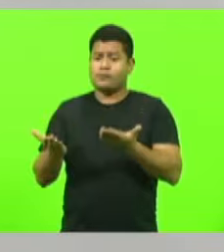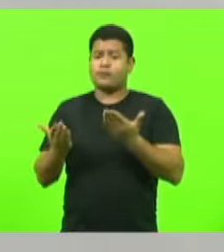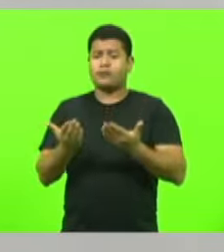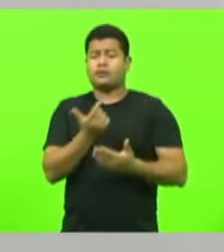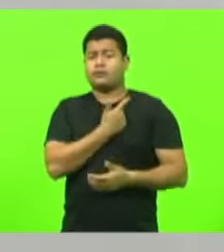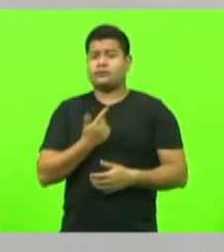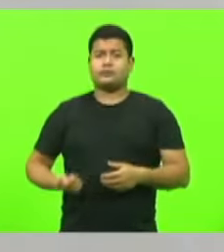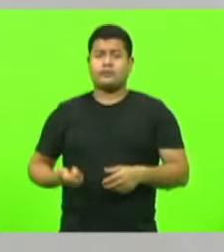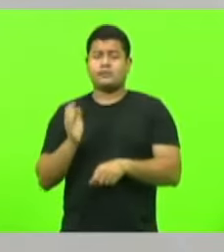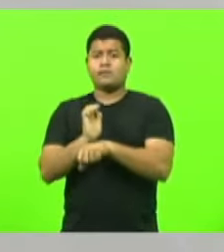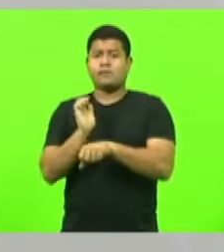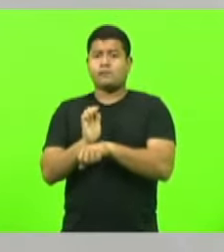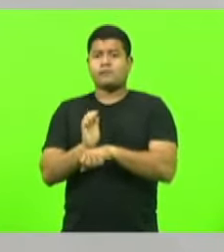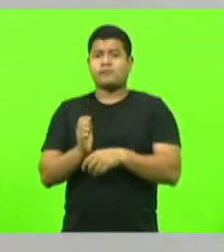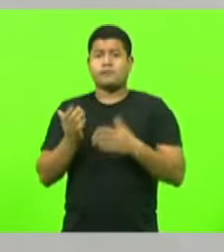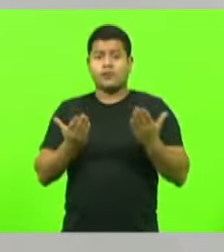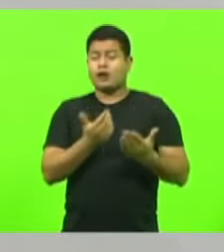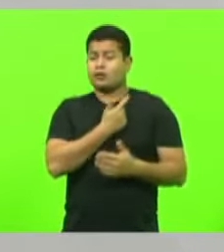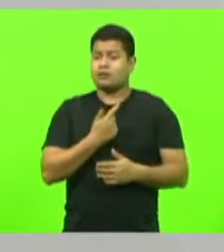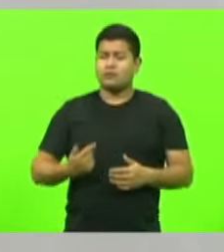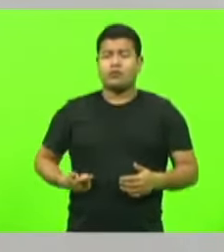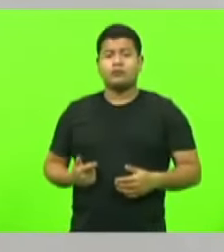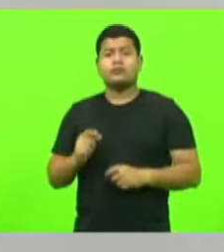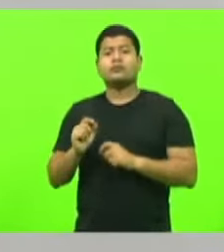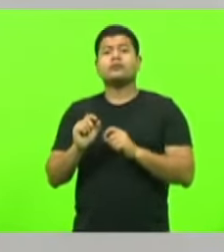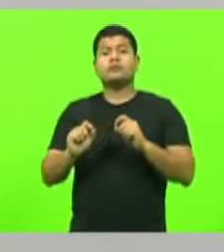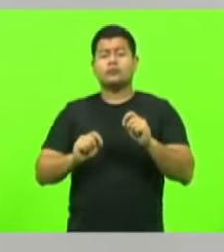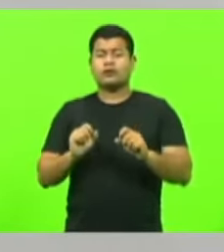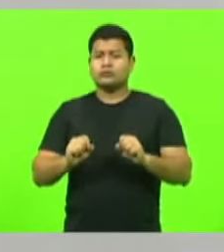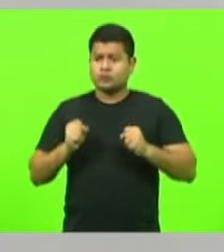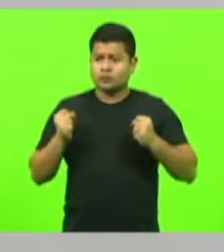governador, que calou a boca,